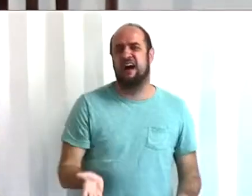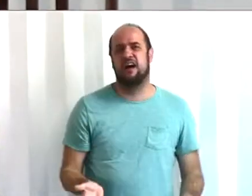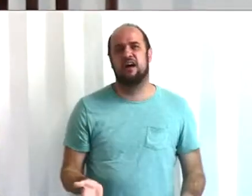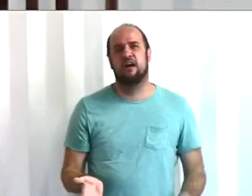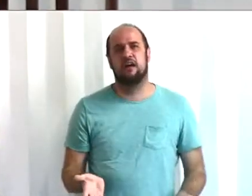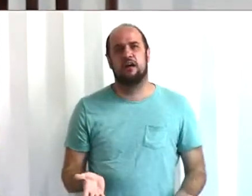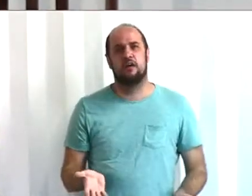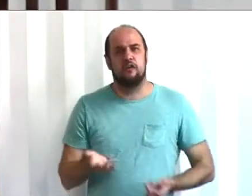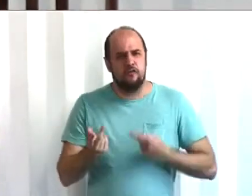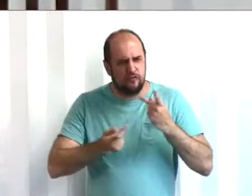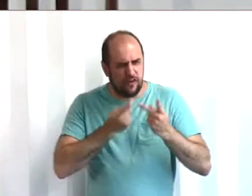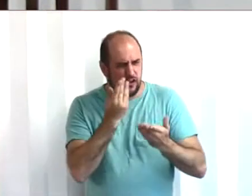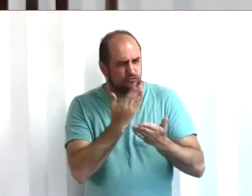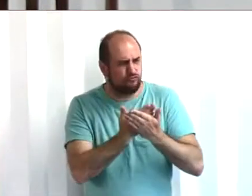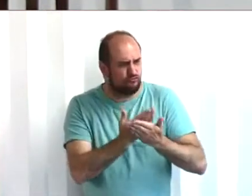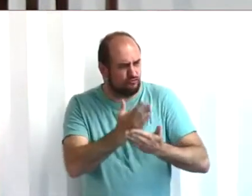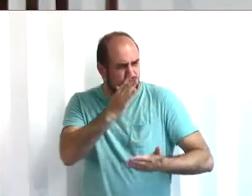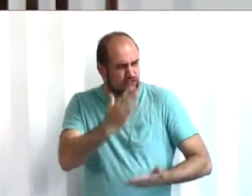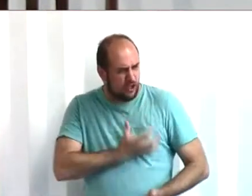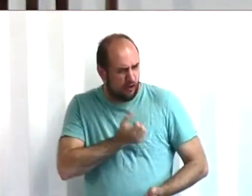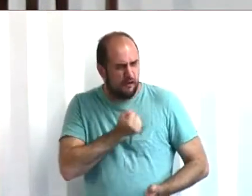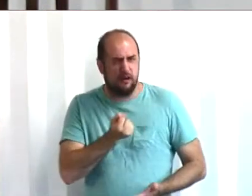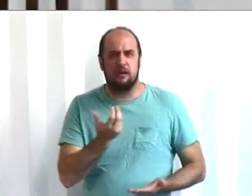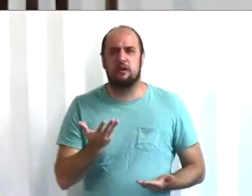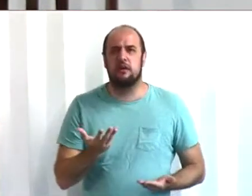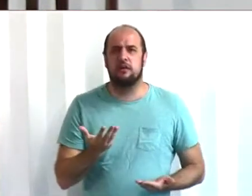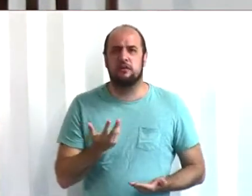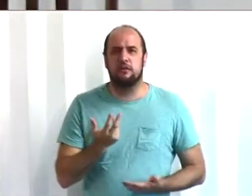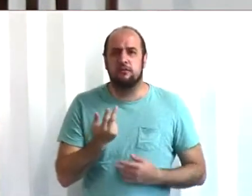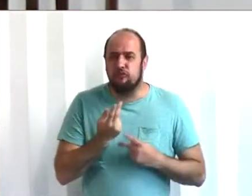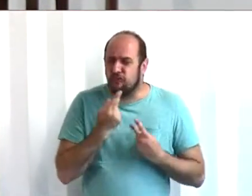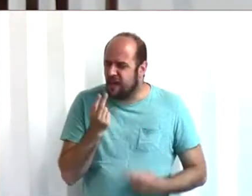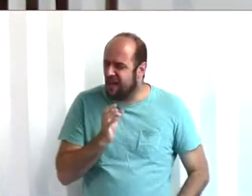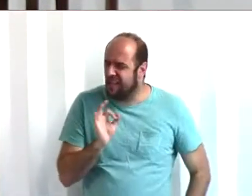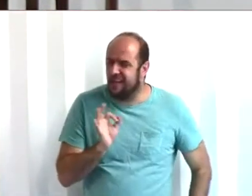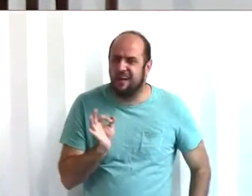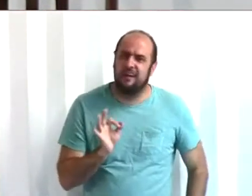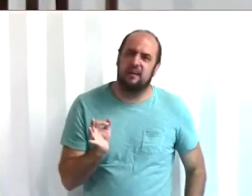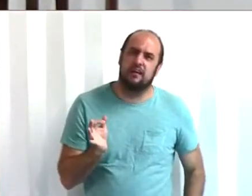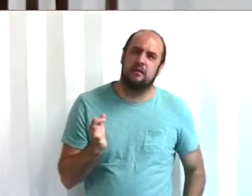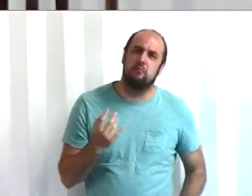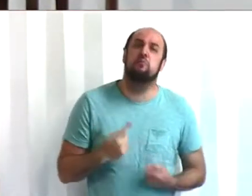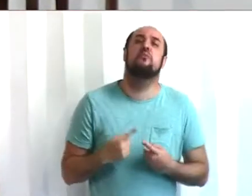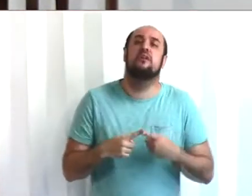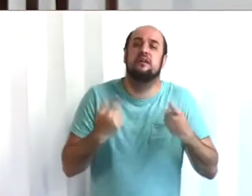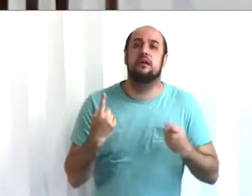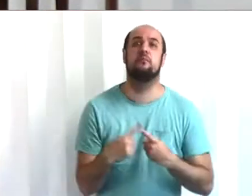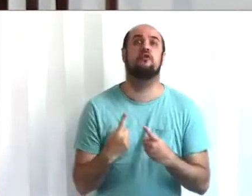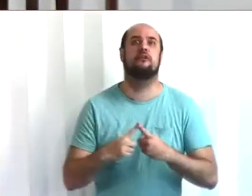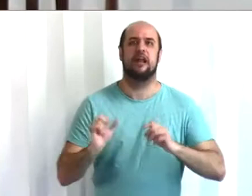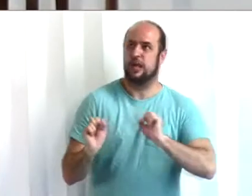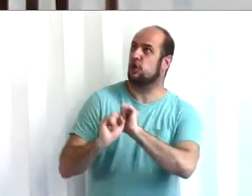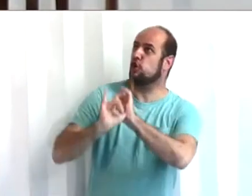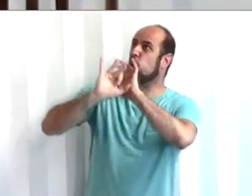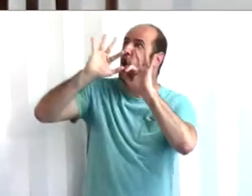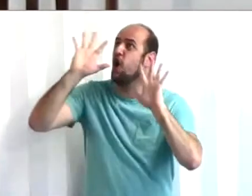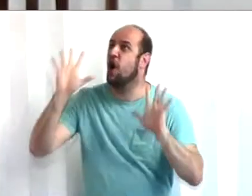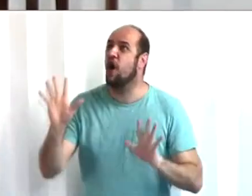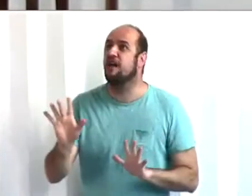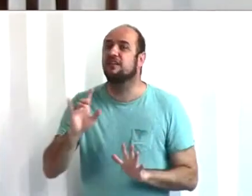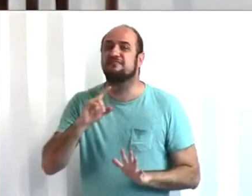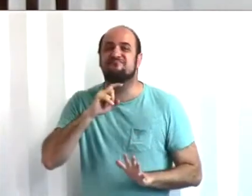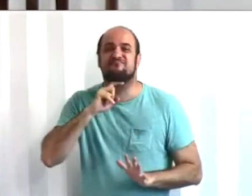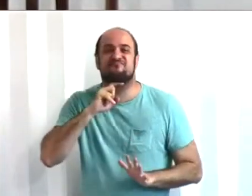da soteriologia, da salvação, nem mesmo no período do Advento? Por que não se fala da glorificação, Rei